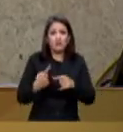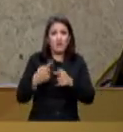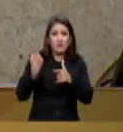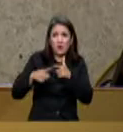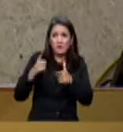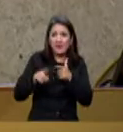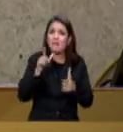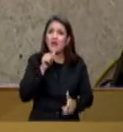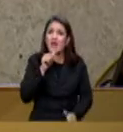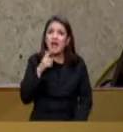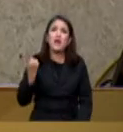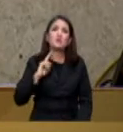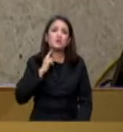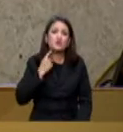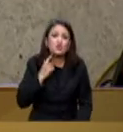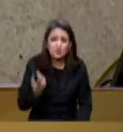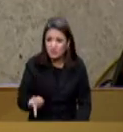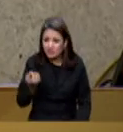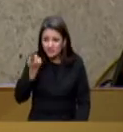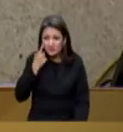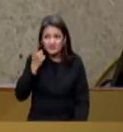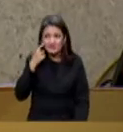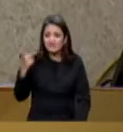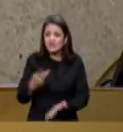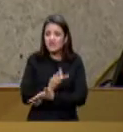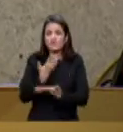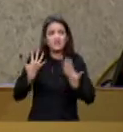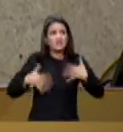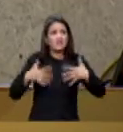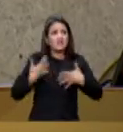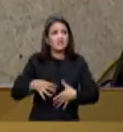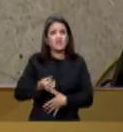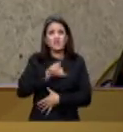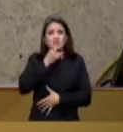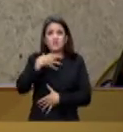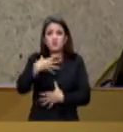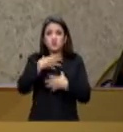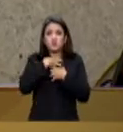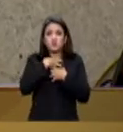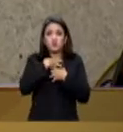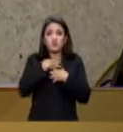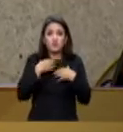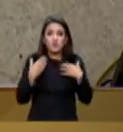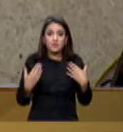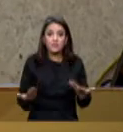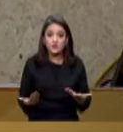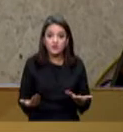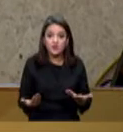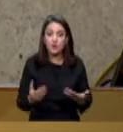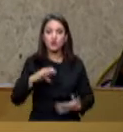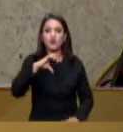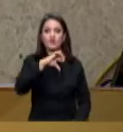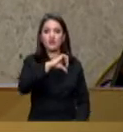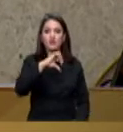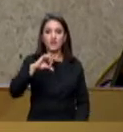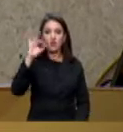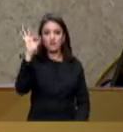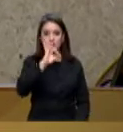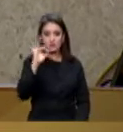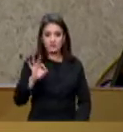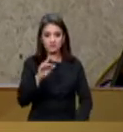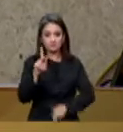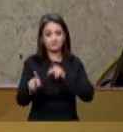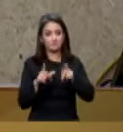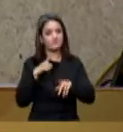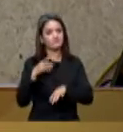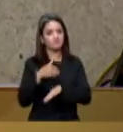gastrointestinais. Então, isso me chamou a atenção. Quer dizer, 99% da população brasileira vai ter acesso à